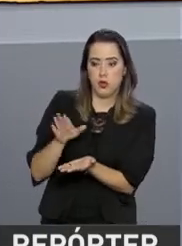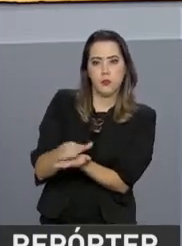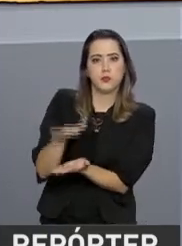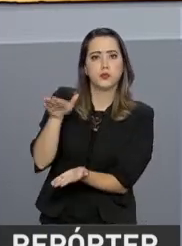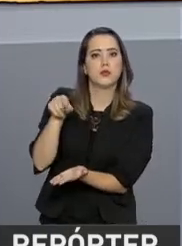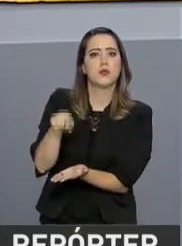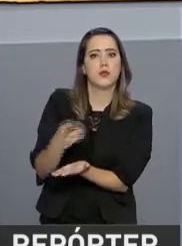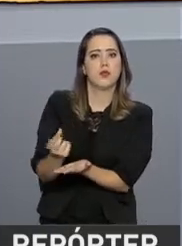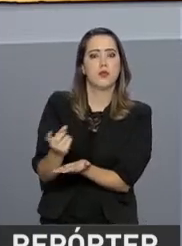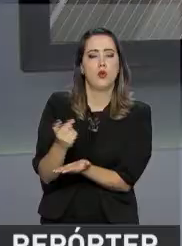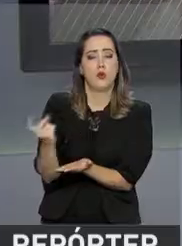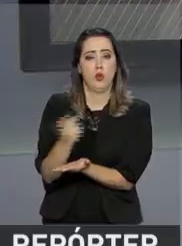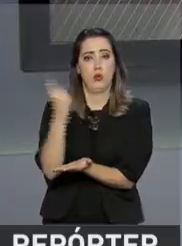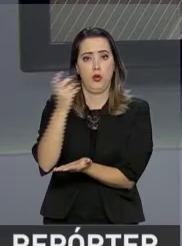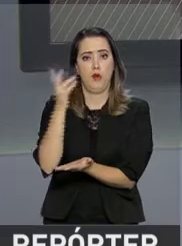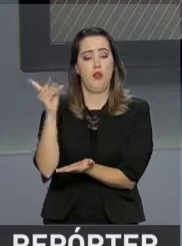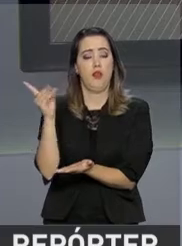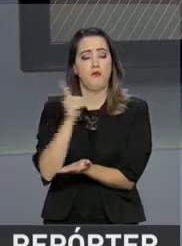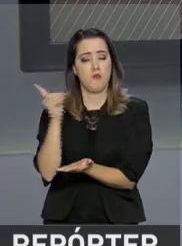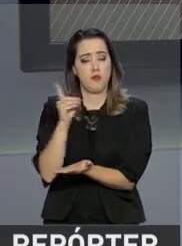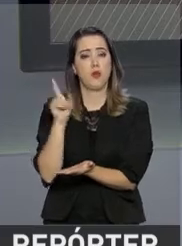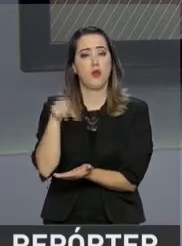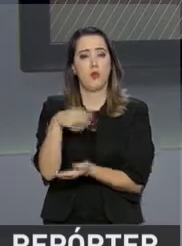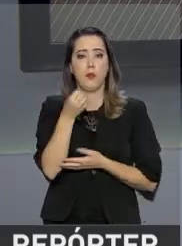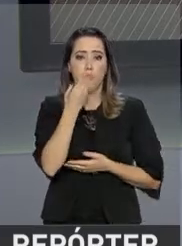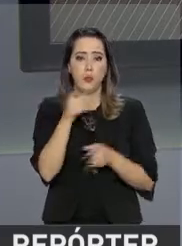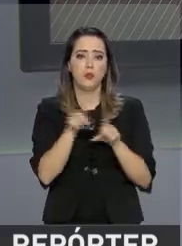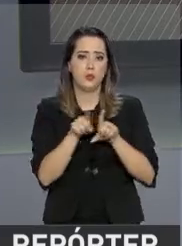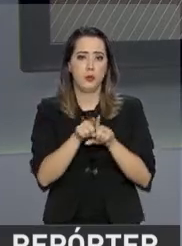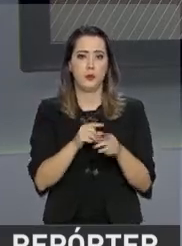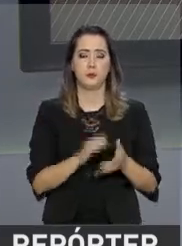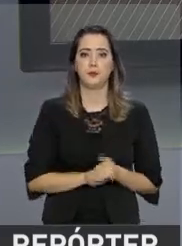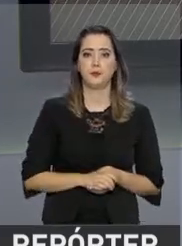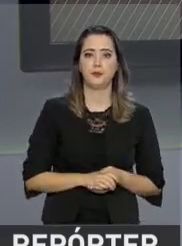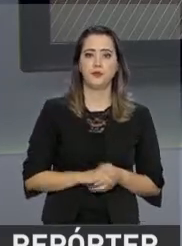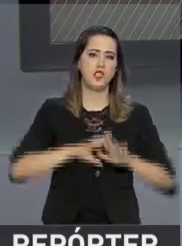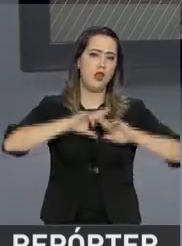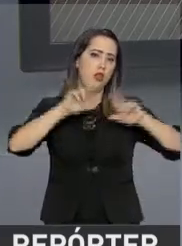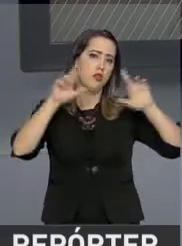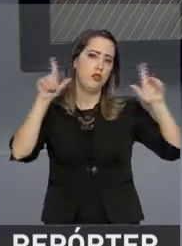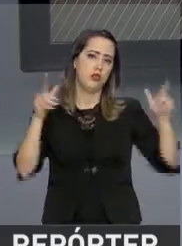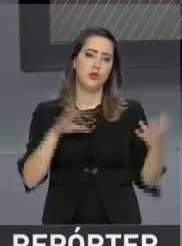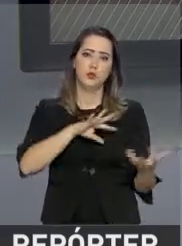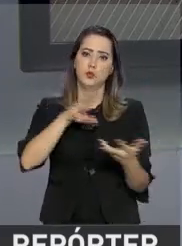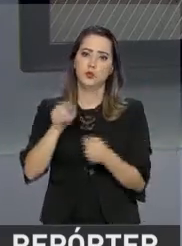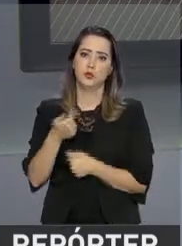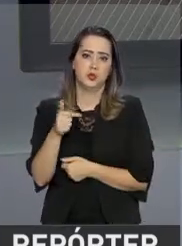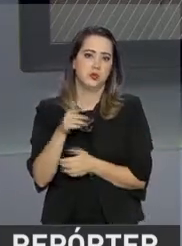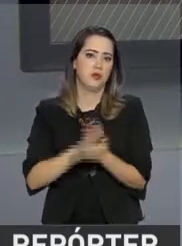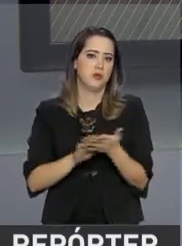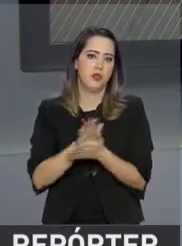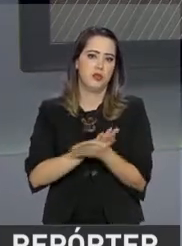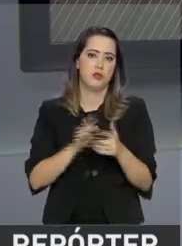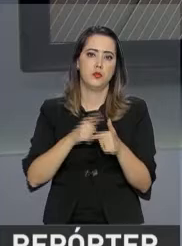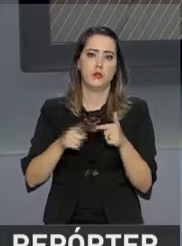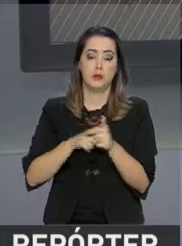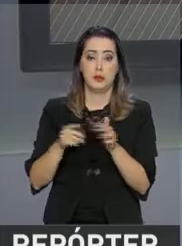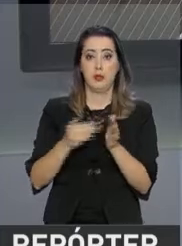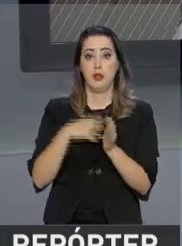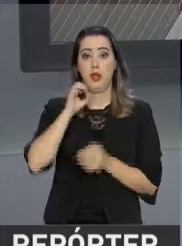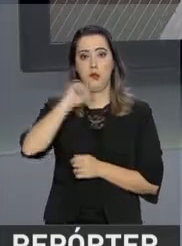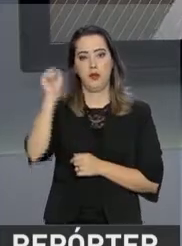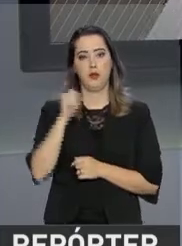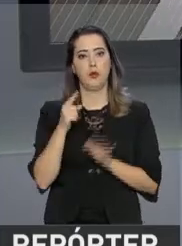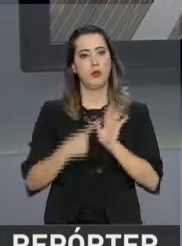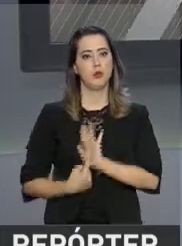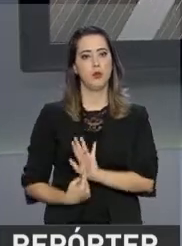moeda estrangeira. E as turbulências no mercado internacional não afetaram a balança comercial brasileira até o mês de abril. É o que